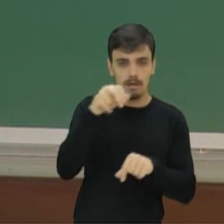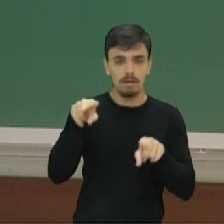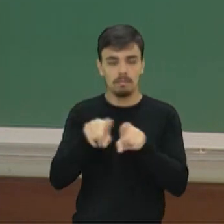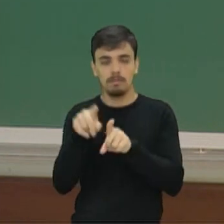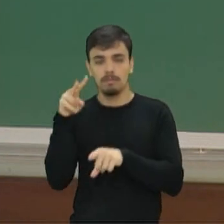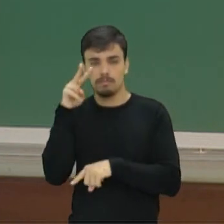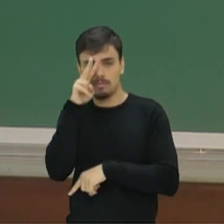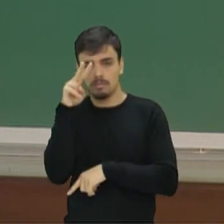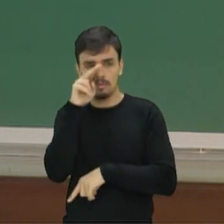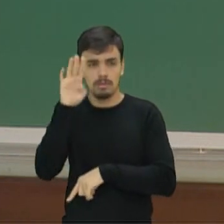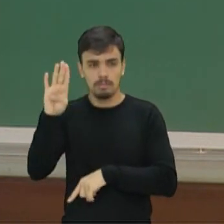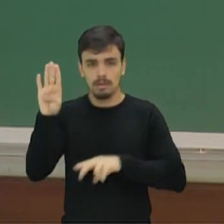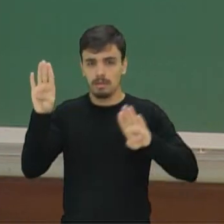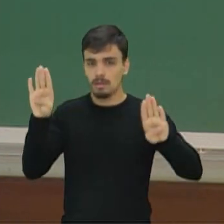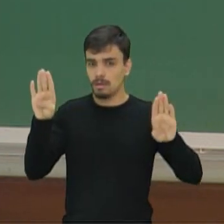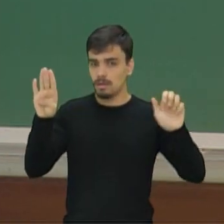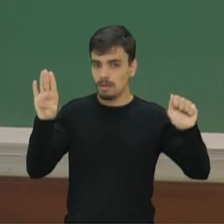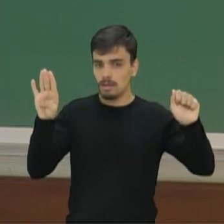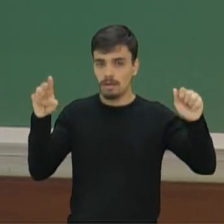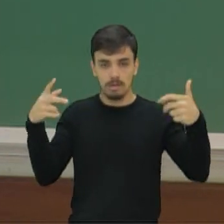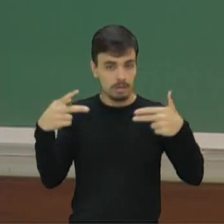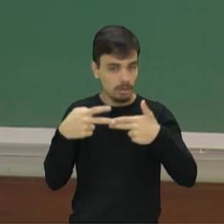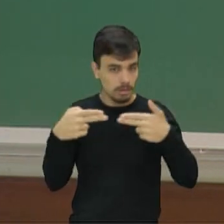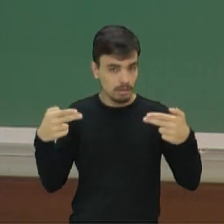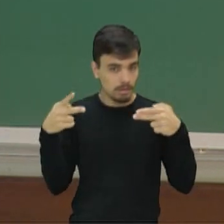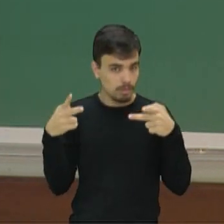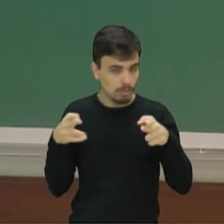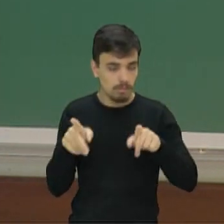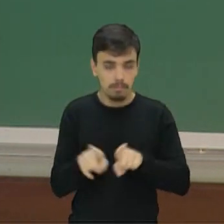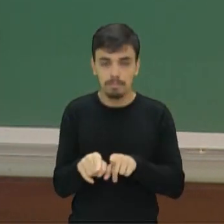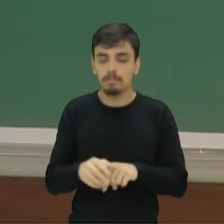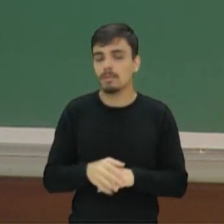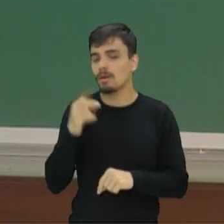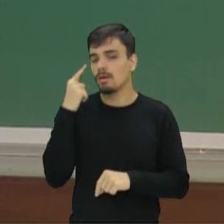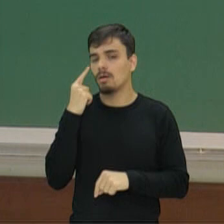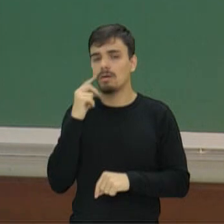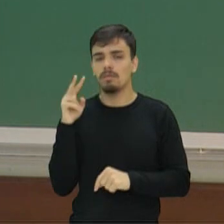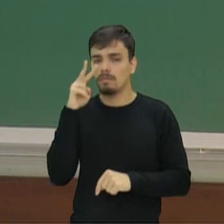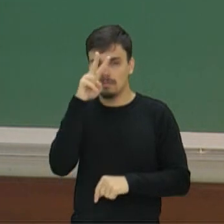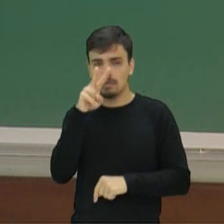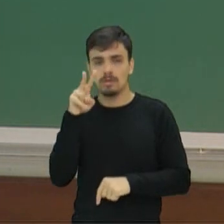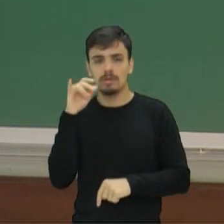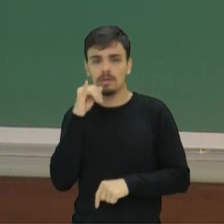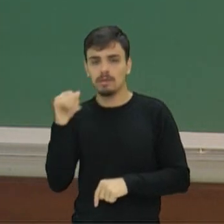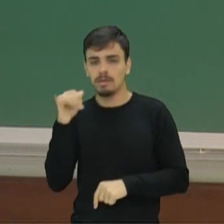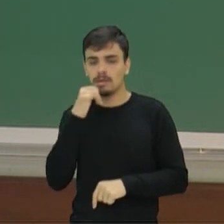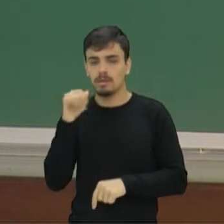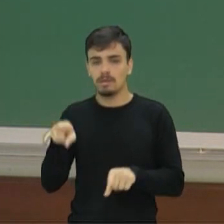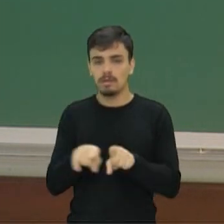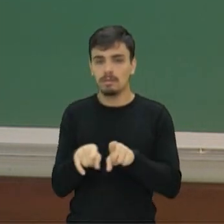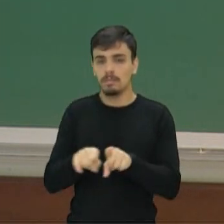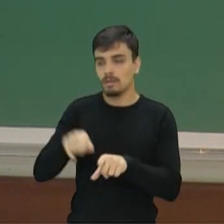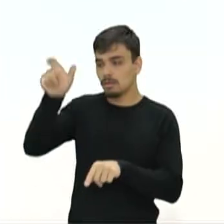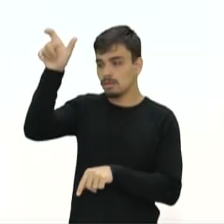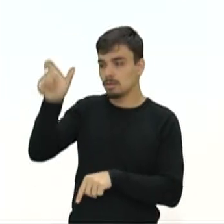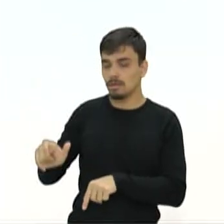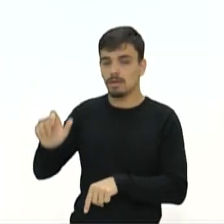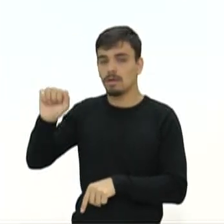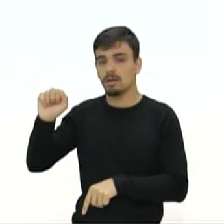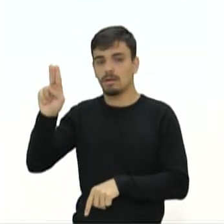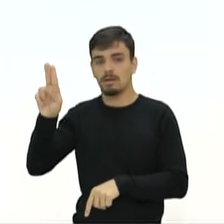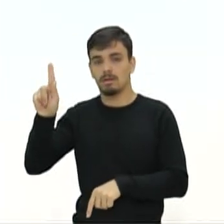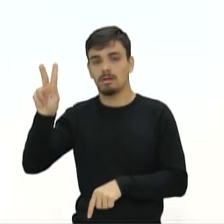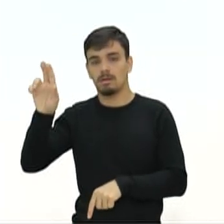lá na terceira lei de Newton. Pessoal, a força elétrica, um cara chamado Augustin Coulomb, ele chegou